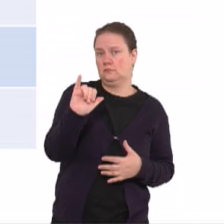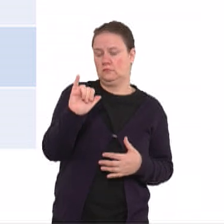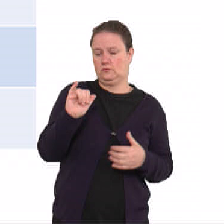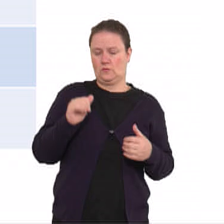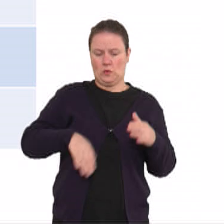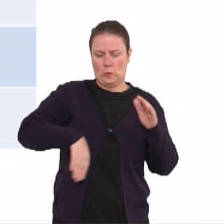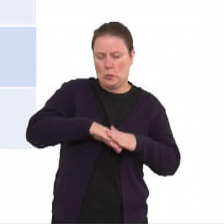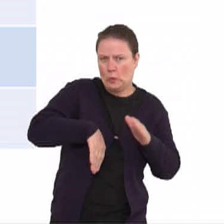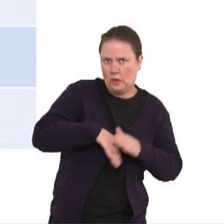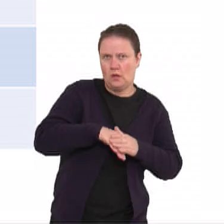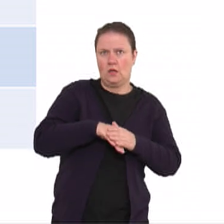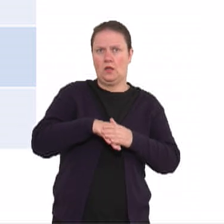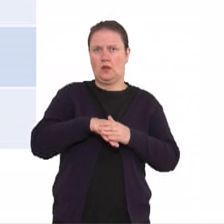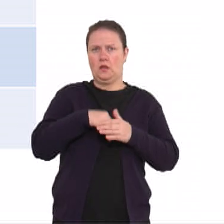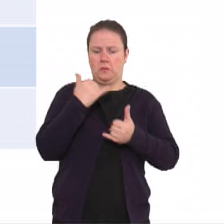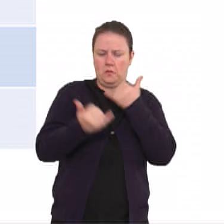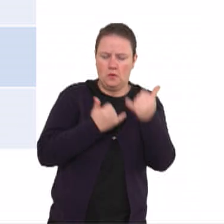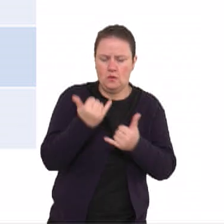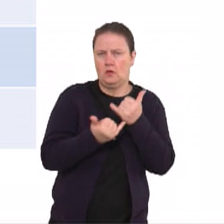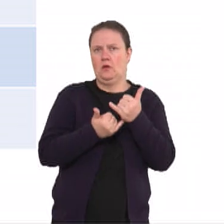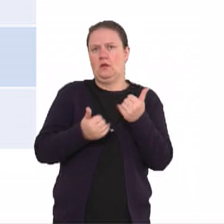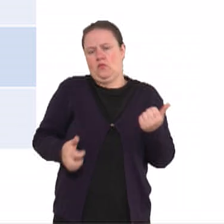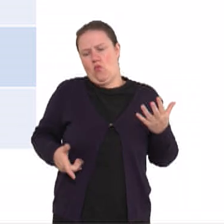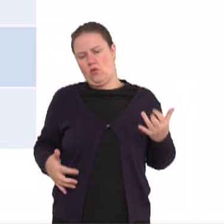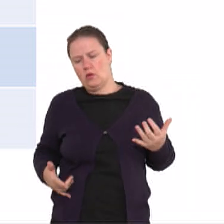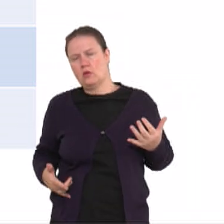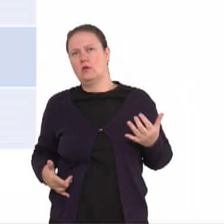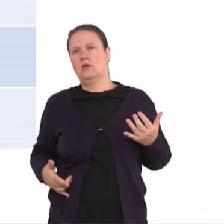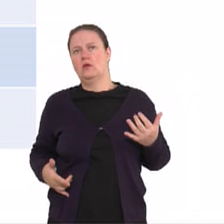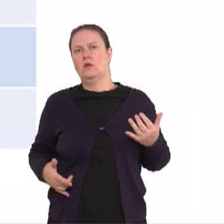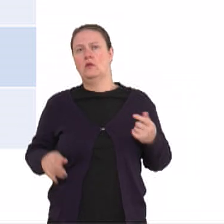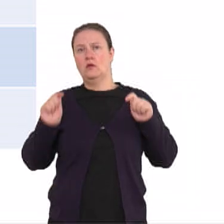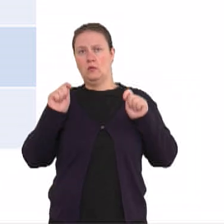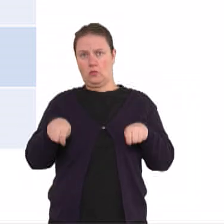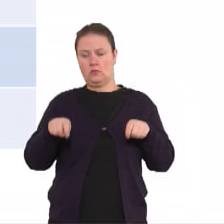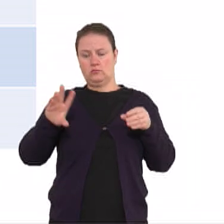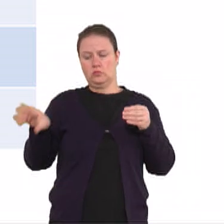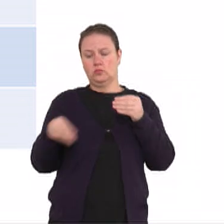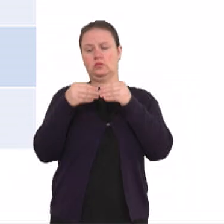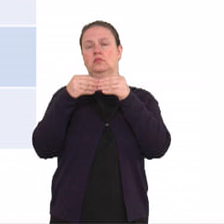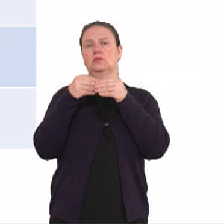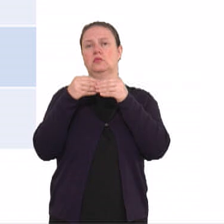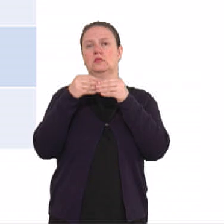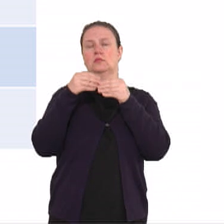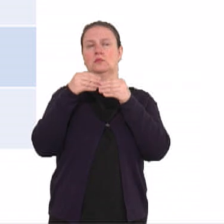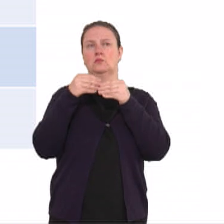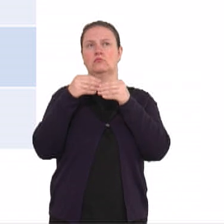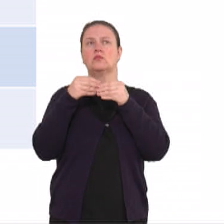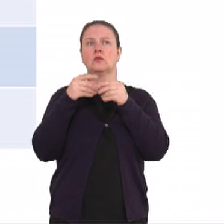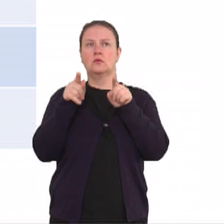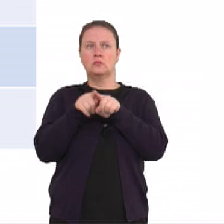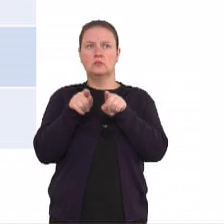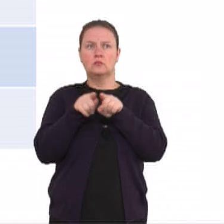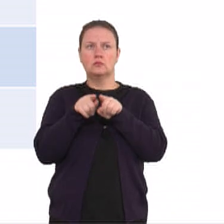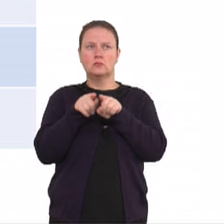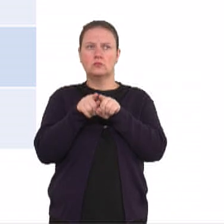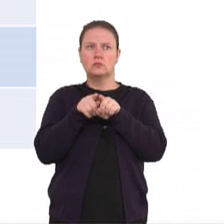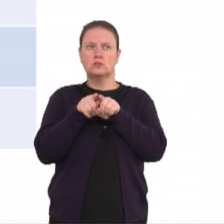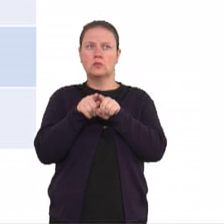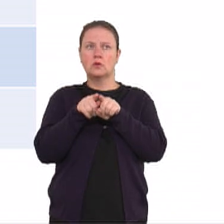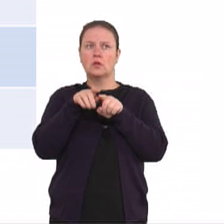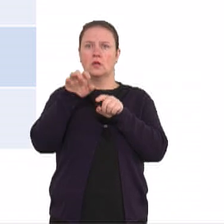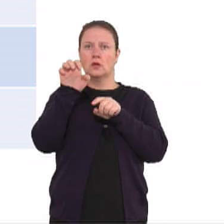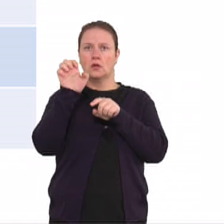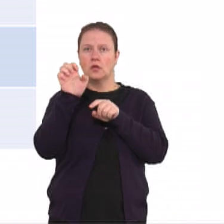ou brincar, tá? Então, aqui no caso, só acrescento ed. Nossa, e para recheat não muda? Não, gente.